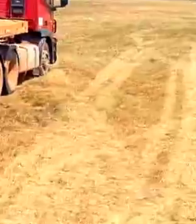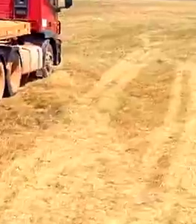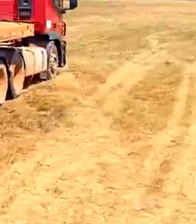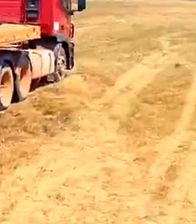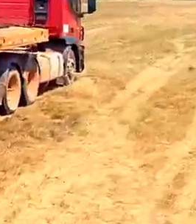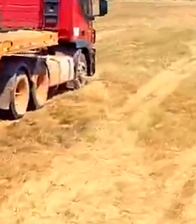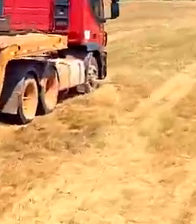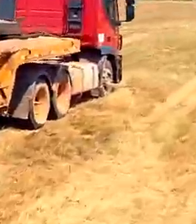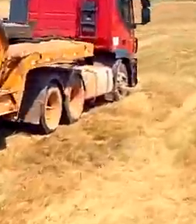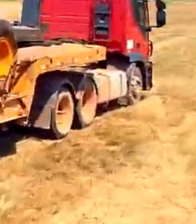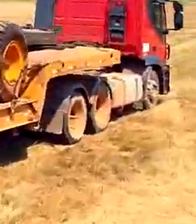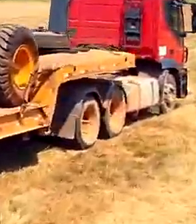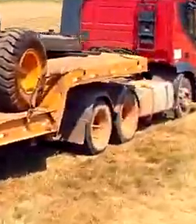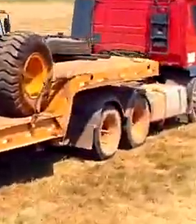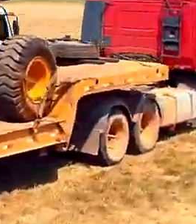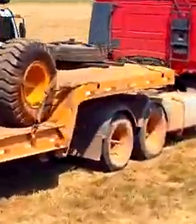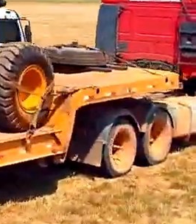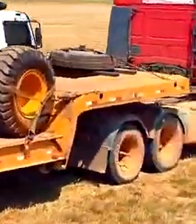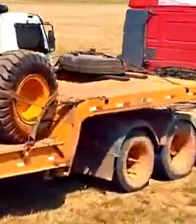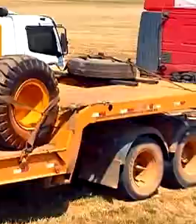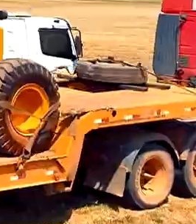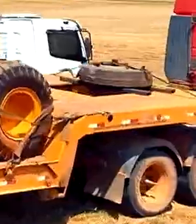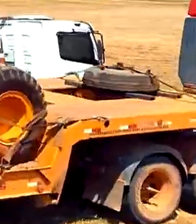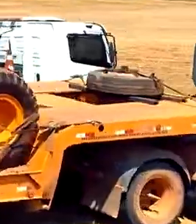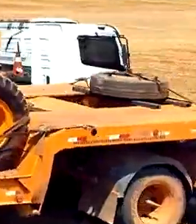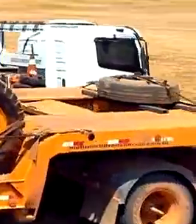Tchau, tchau.